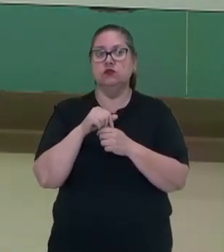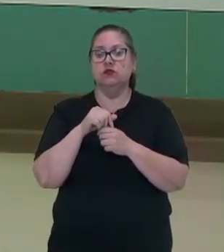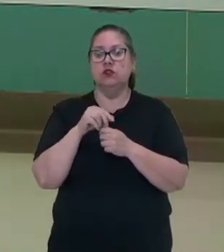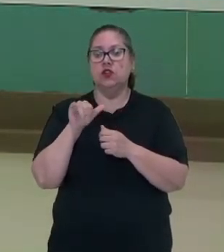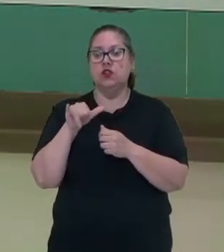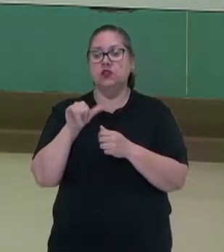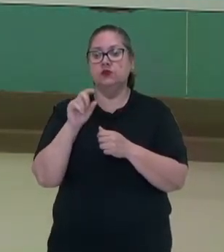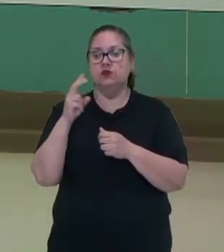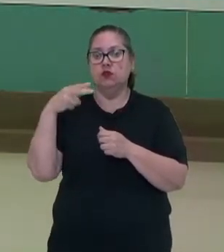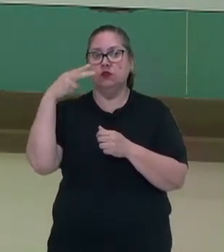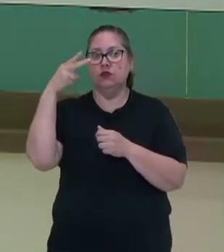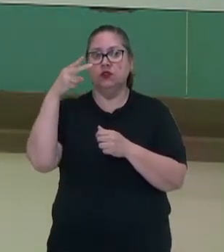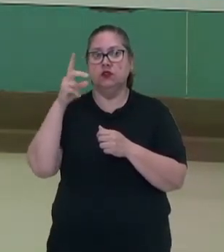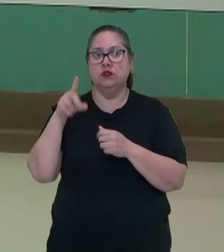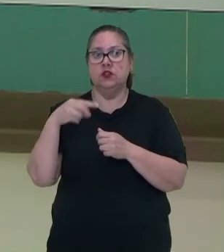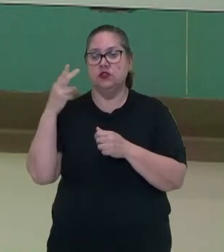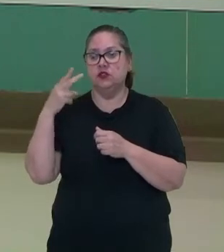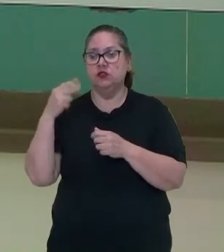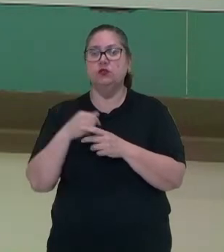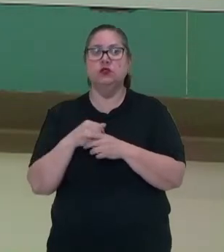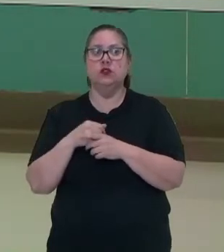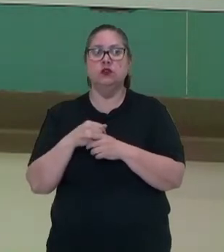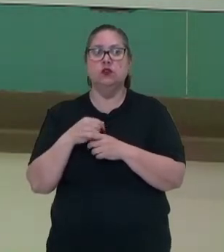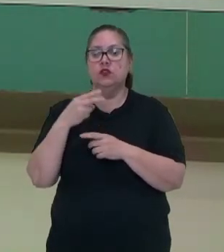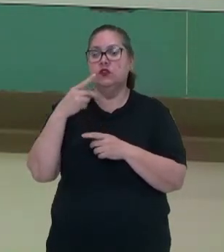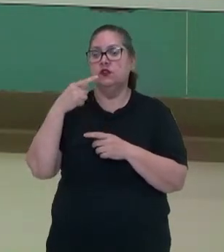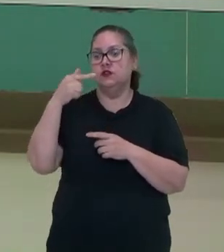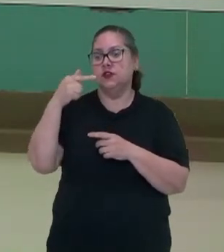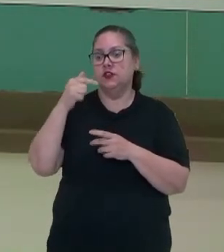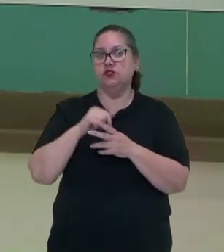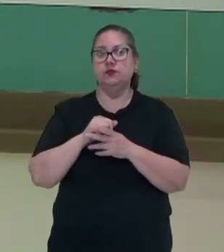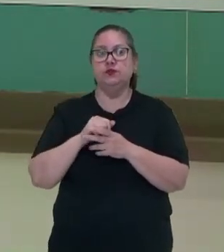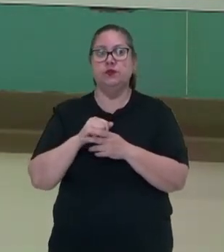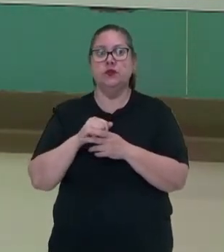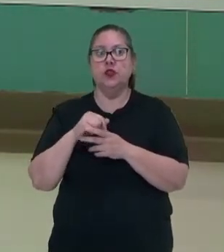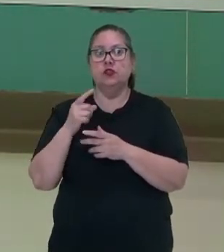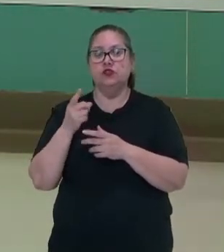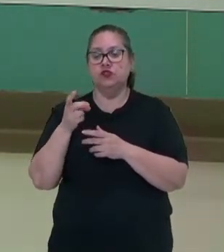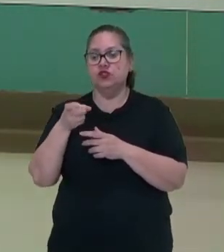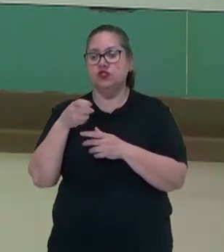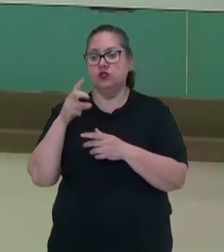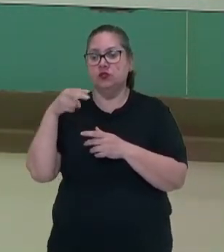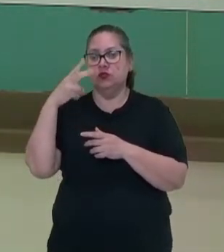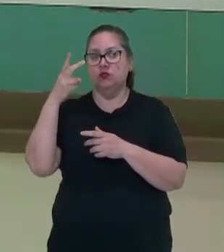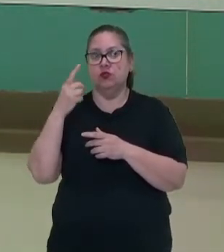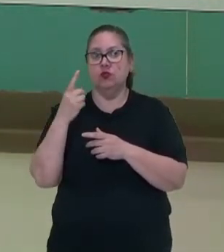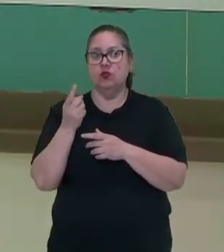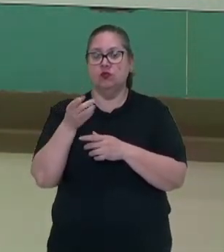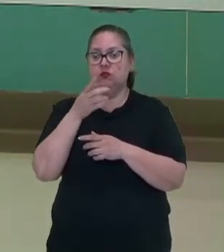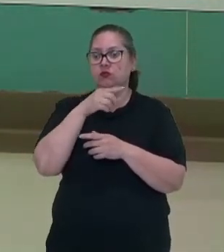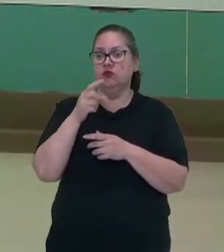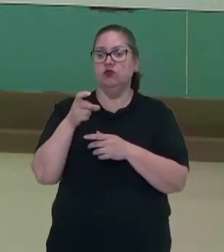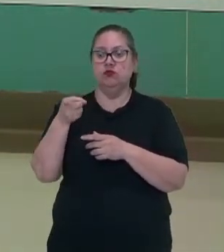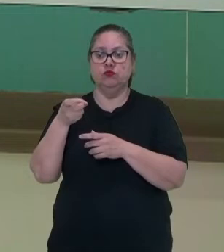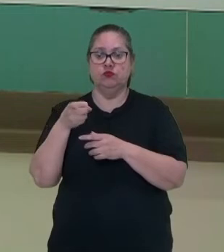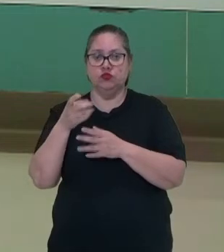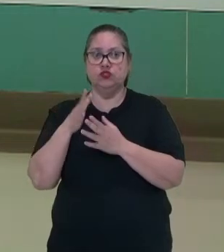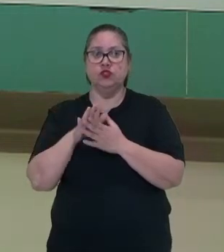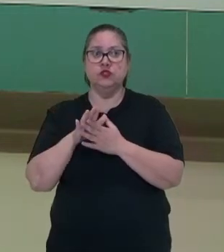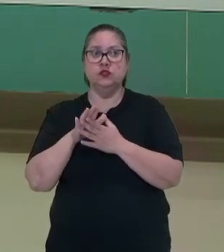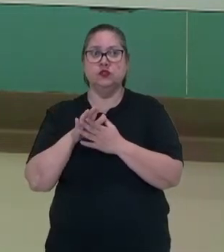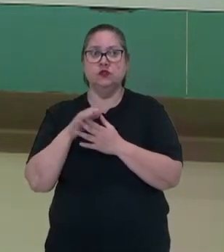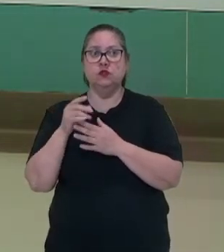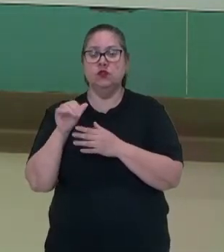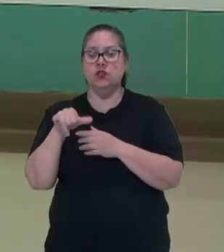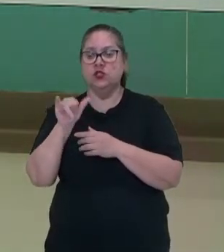y ao quadrado. Na segunda parcela, 21, sobrou 7. X ao quadrado, 1 está lá na frente, sobrou o outro